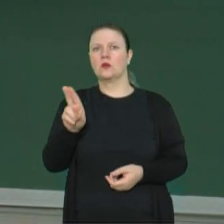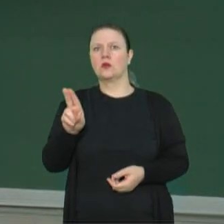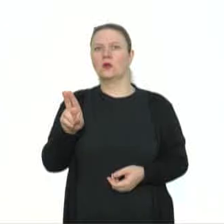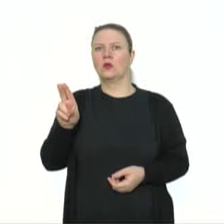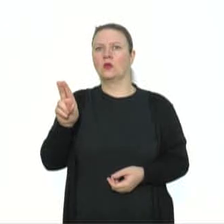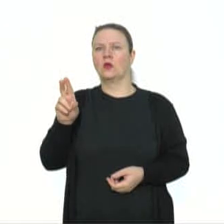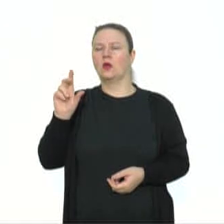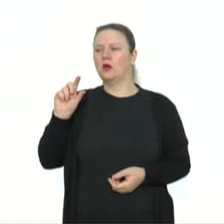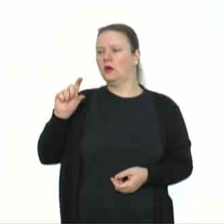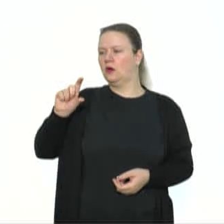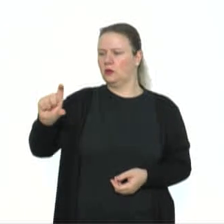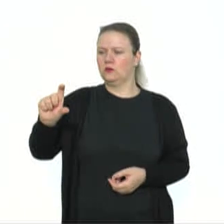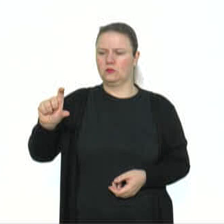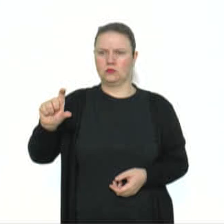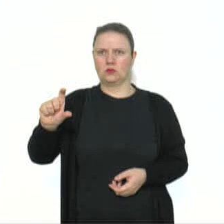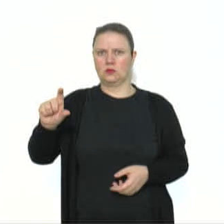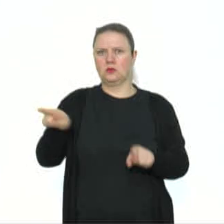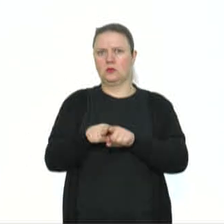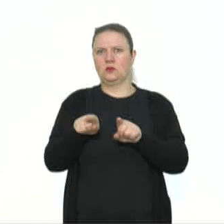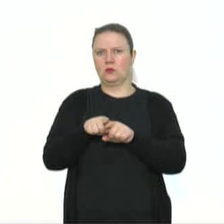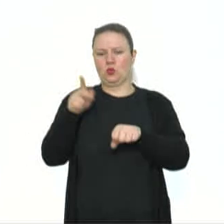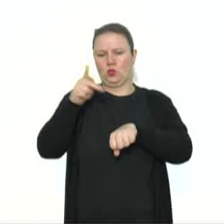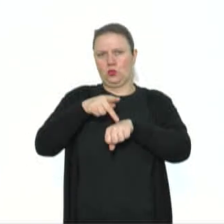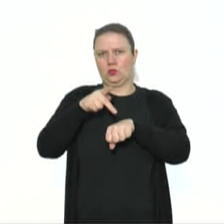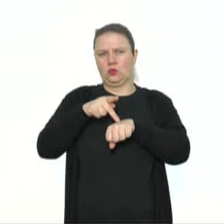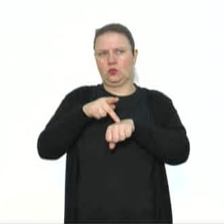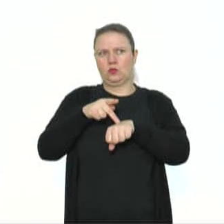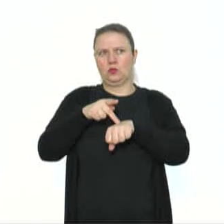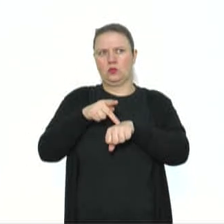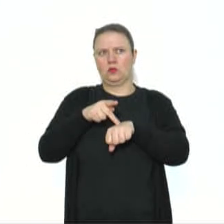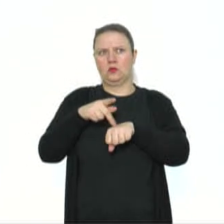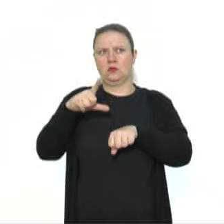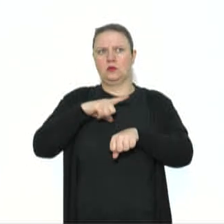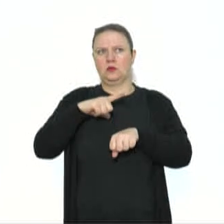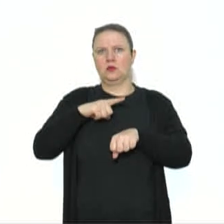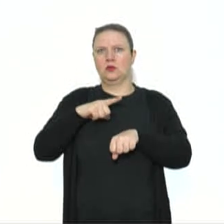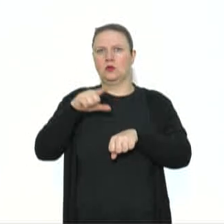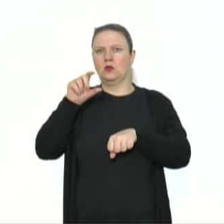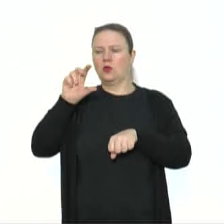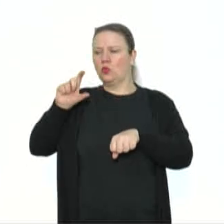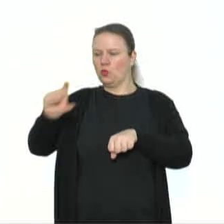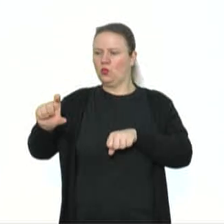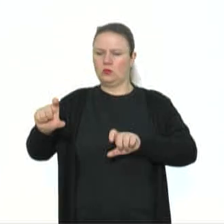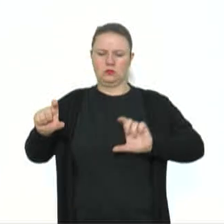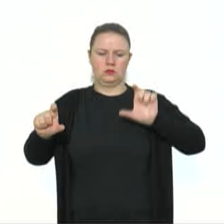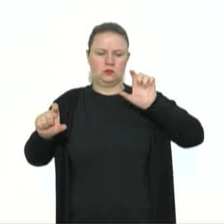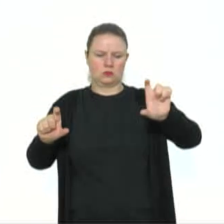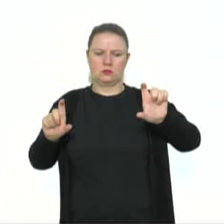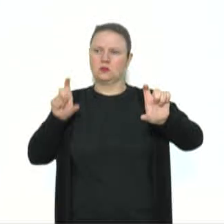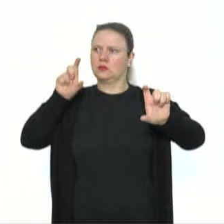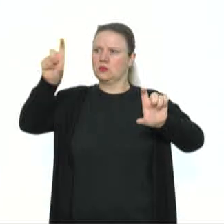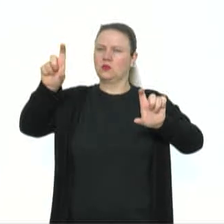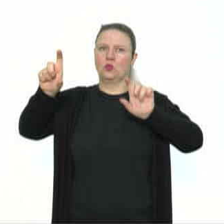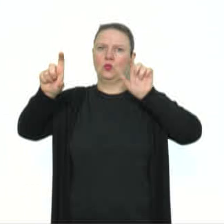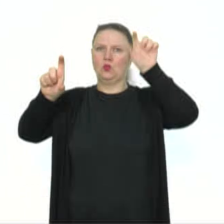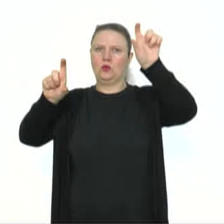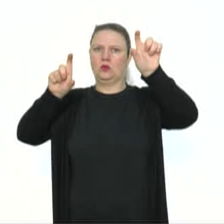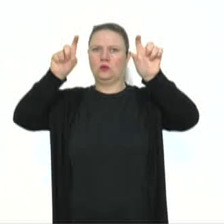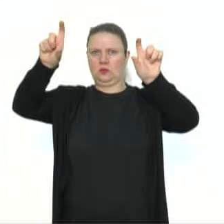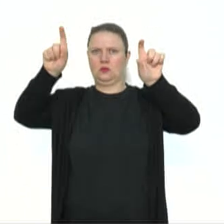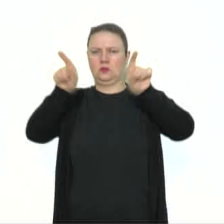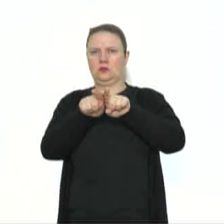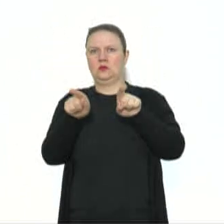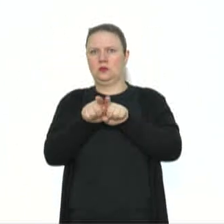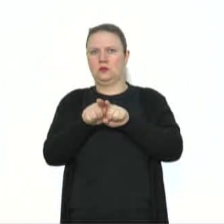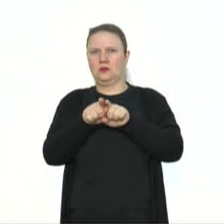pontos, além das fissuras da rocha, né? Eles utilizam pistons, que são essas marcas aqui, essas agarras que são colocadas